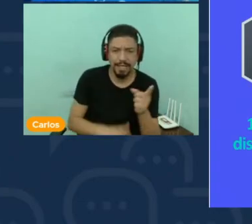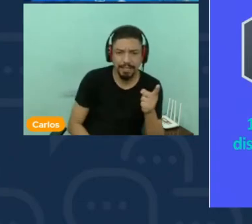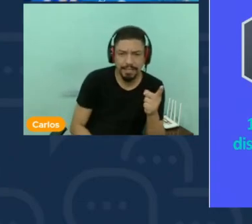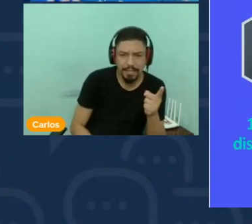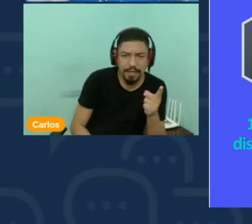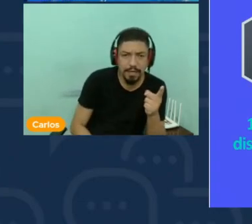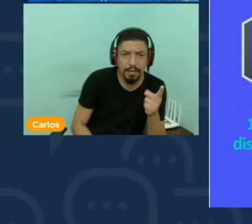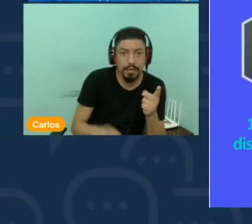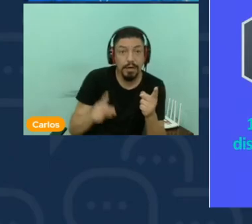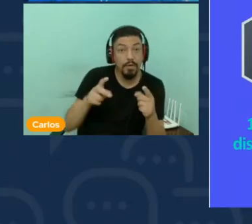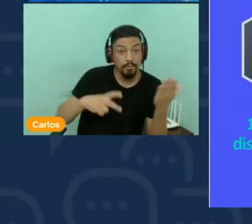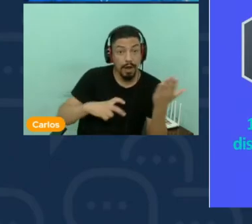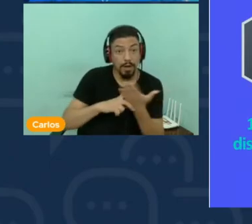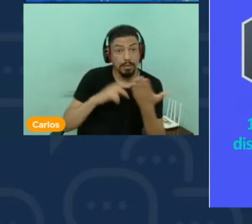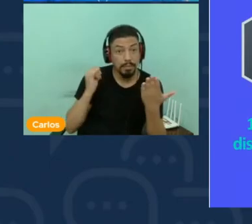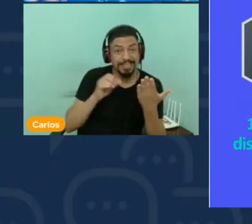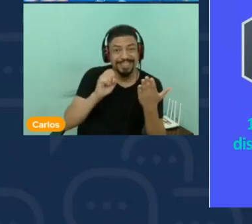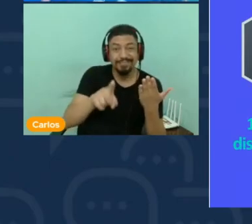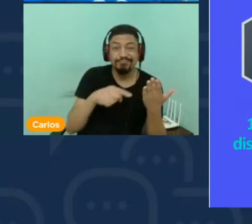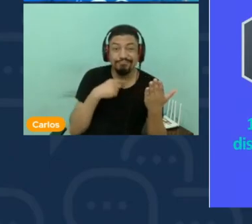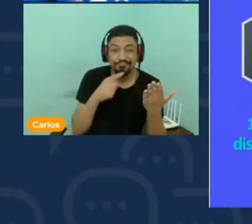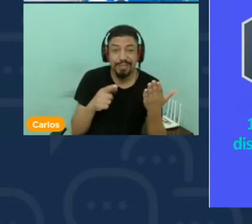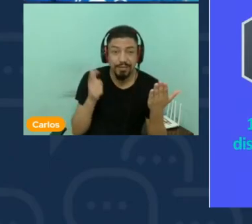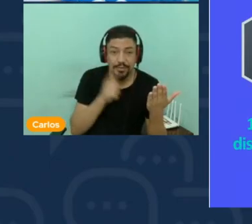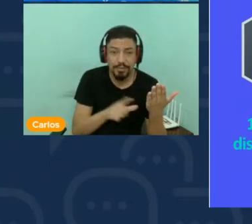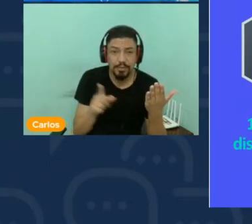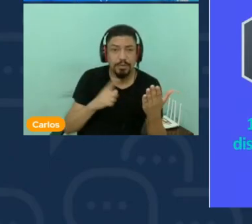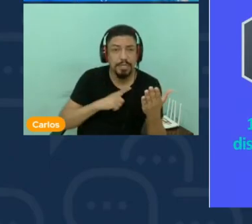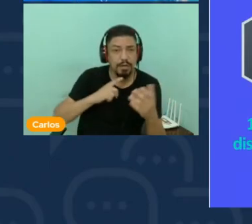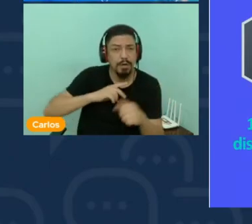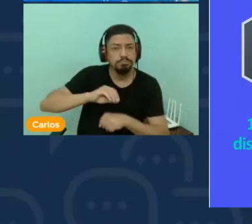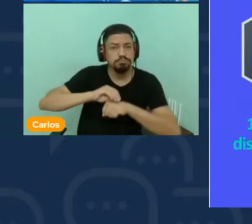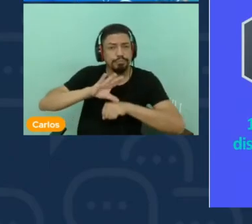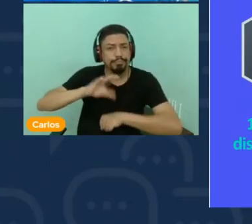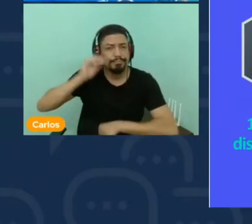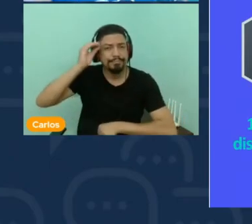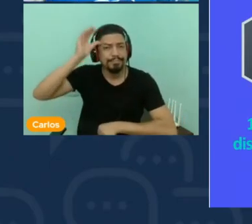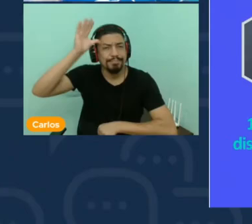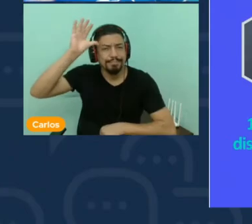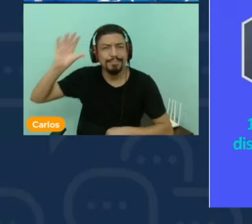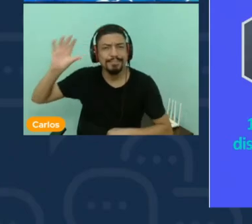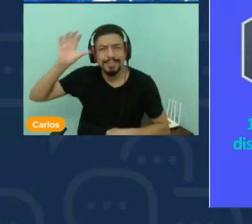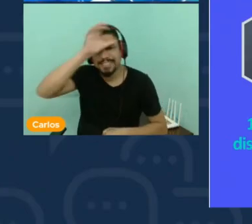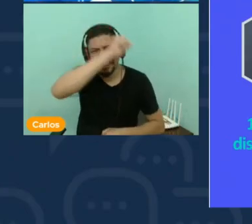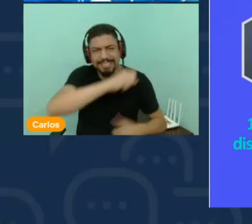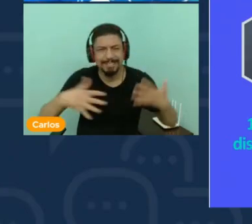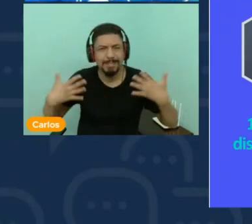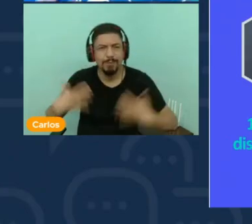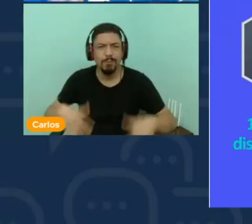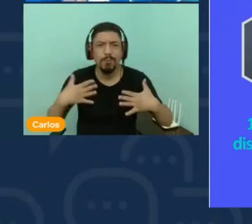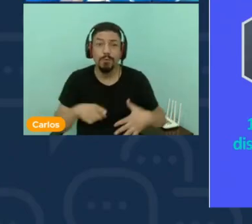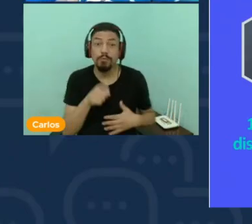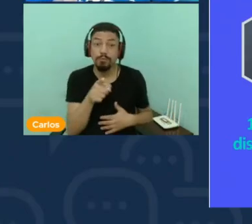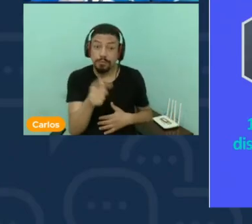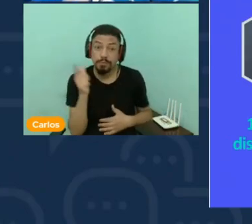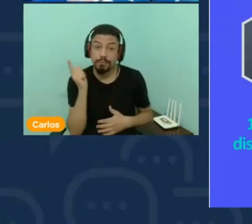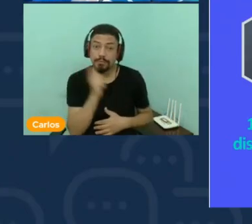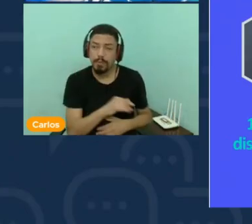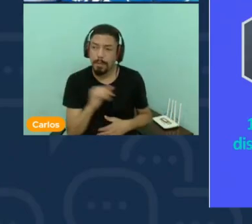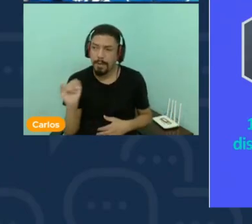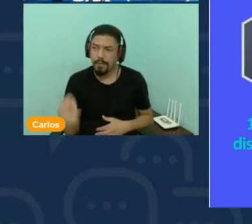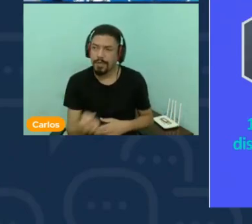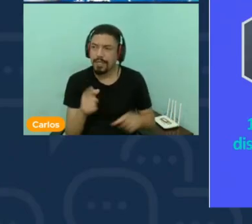importante, mas quem não conseguiu o voucher agora, o tanto de conteúdo que a gente está passando, que você pode aproveitar